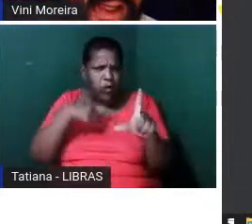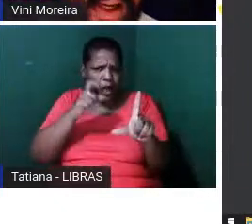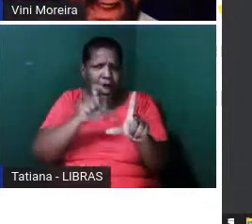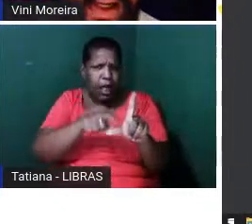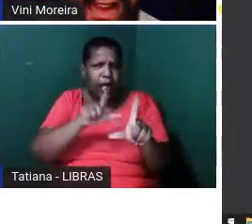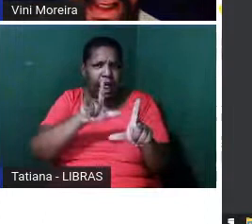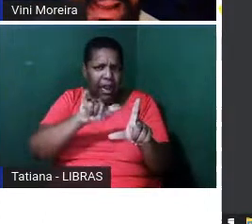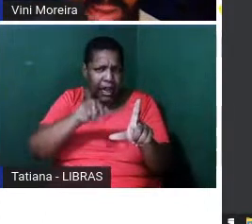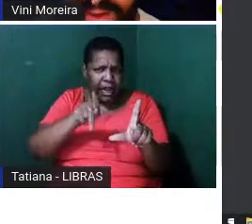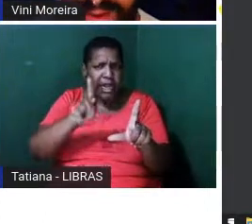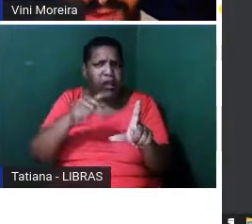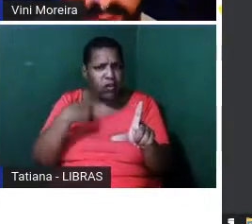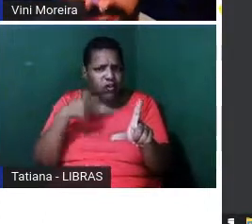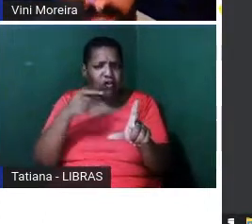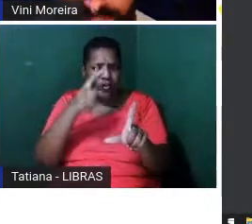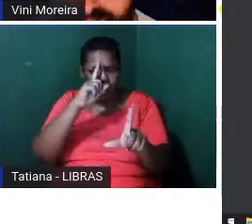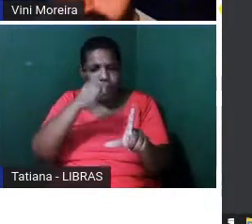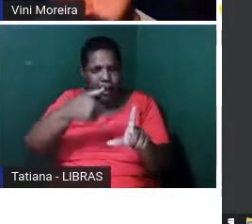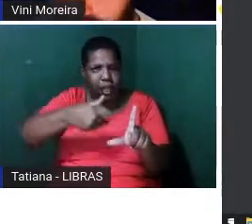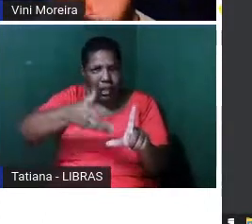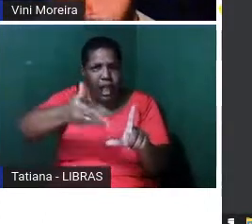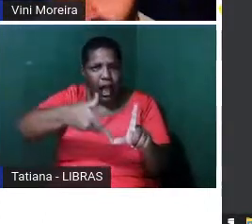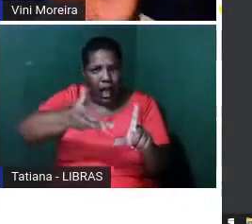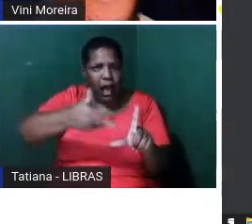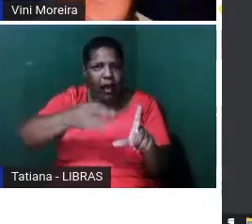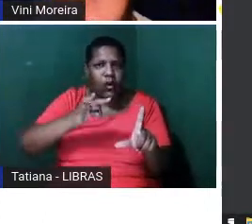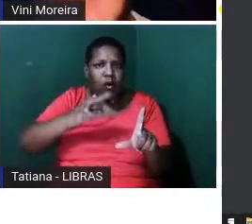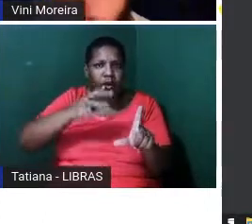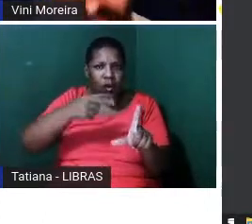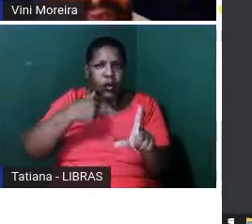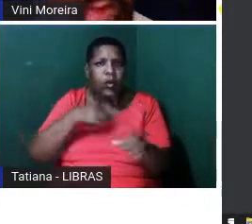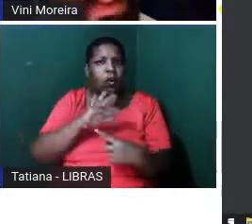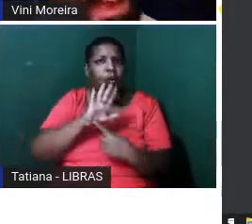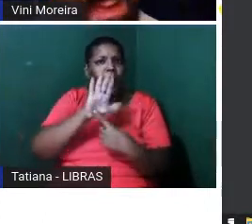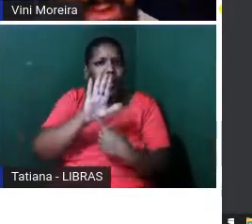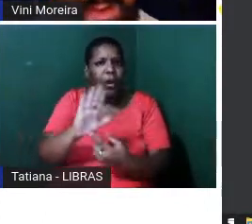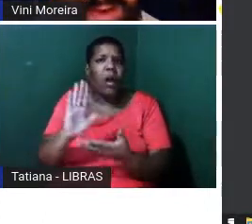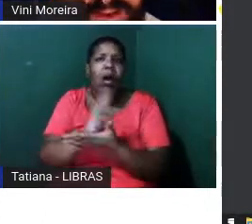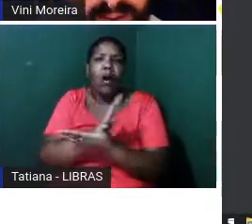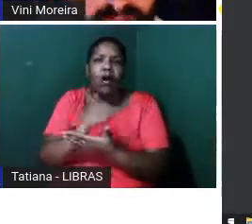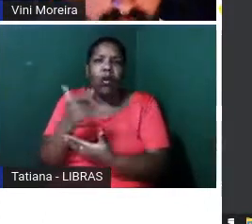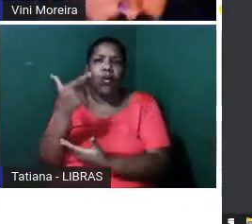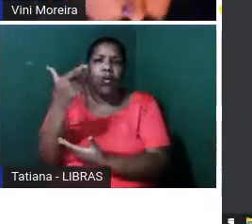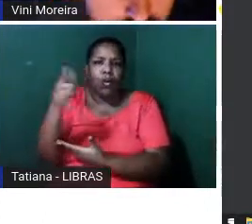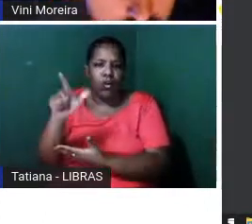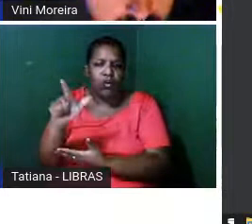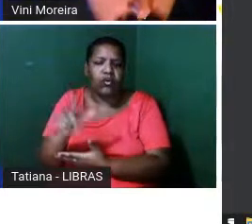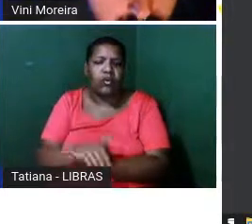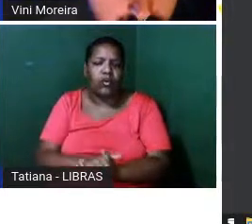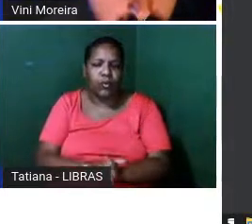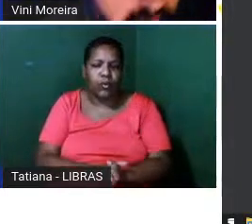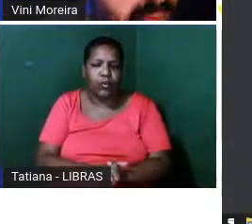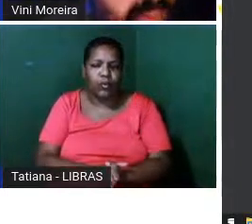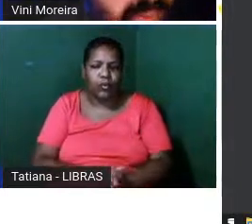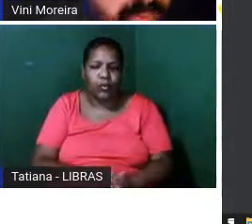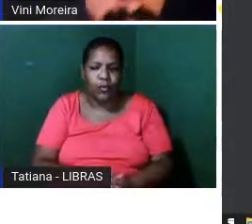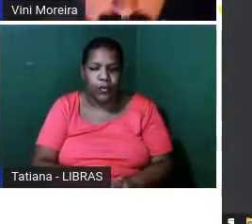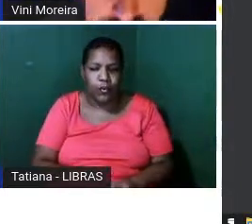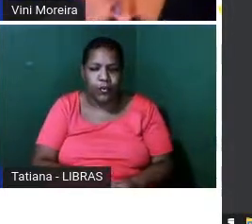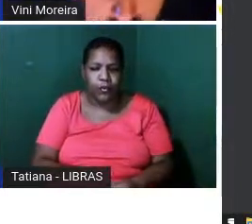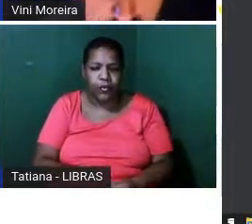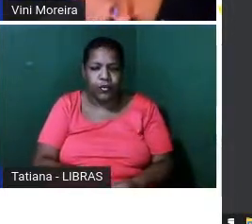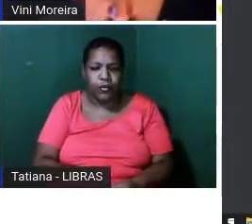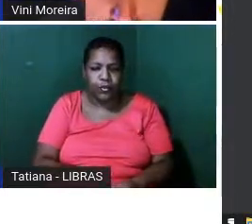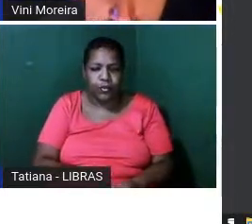tudo para Cinese os esses links que eu tô mostrando mais alguns links extras então não se